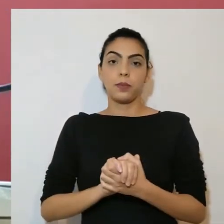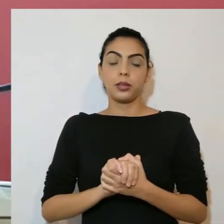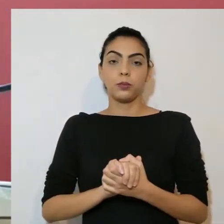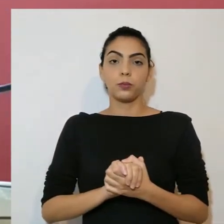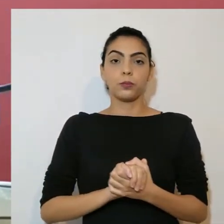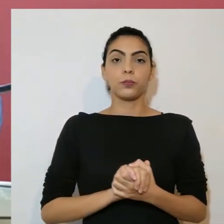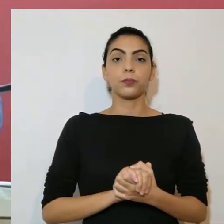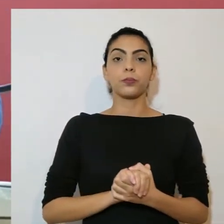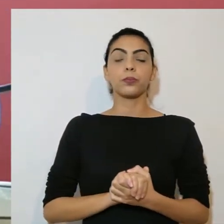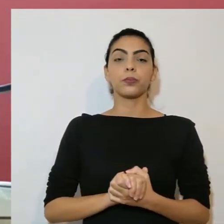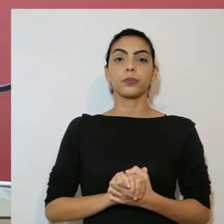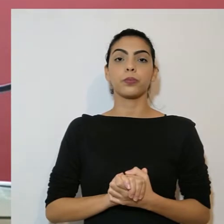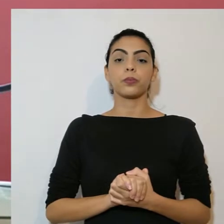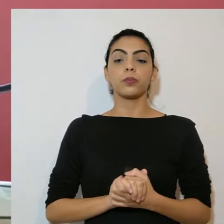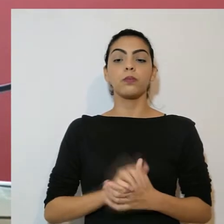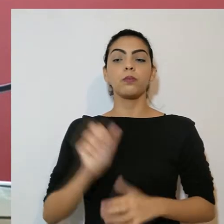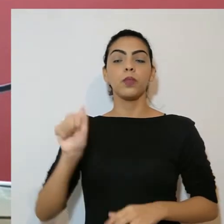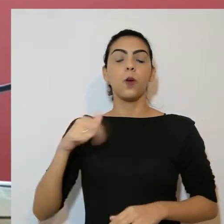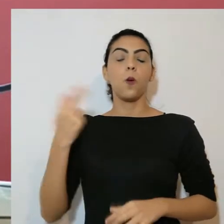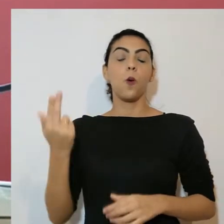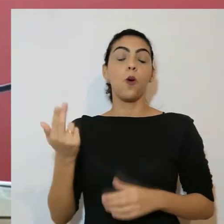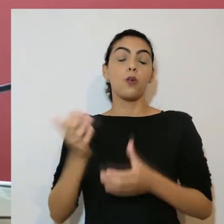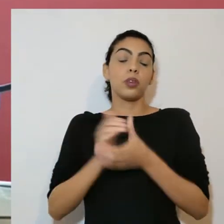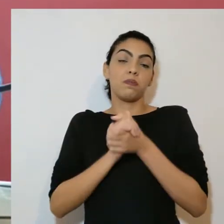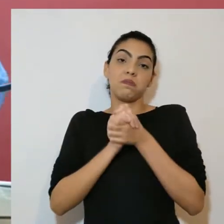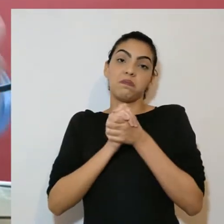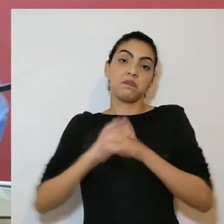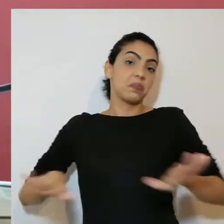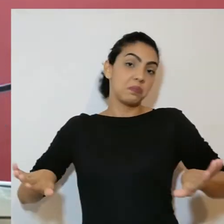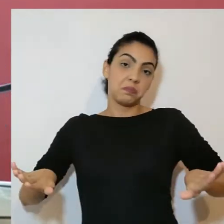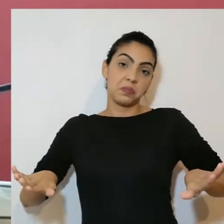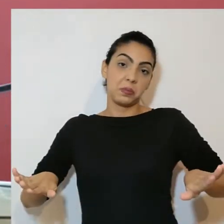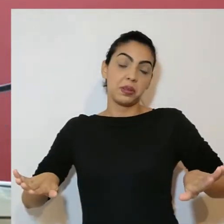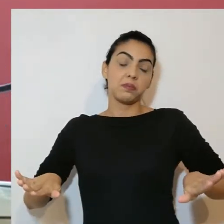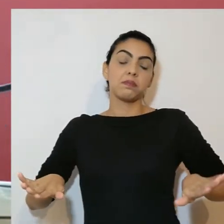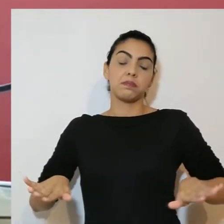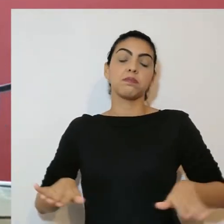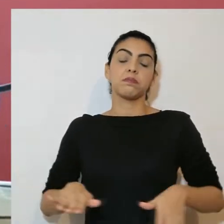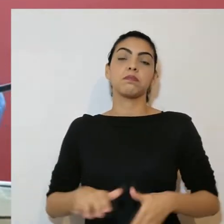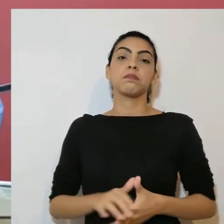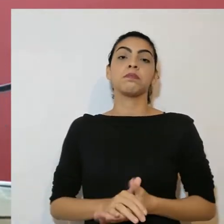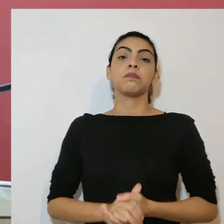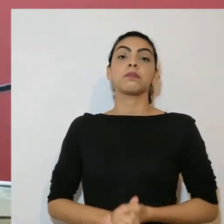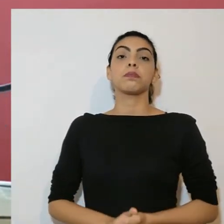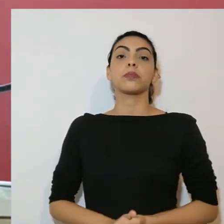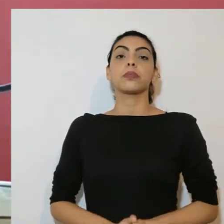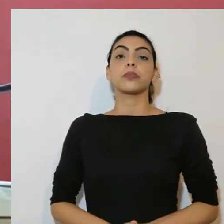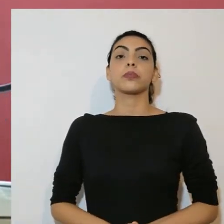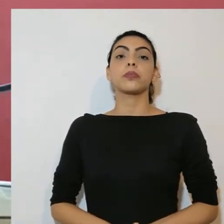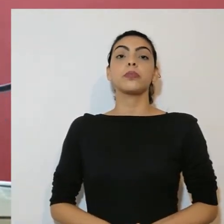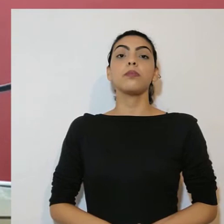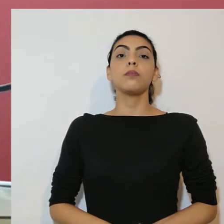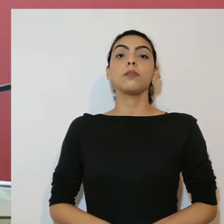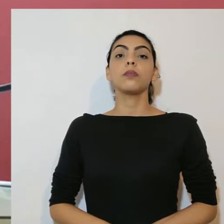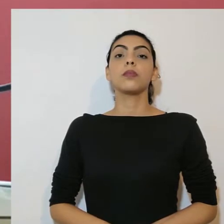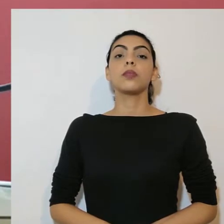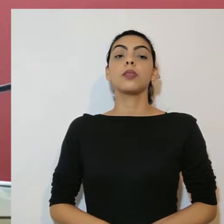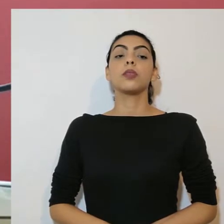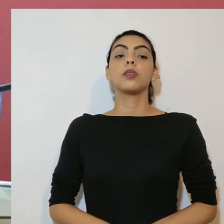no estado de casados, ou que abandonaram, né, o casamento através de um